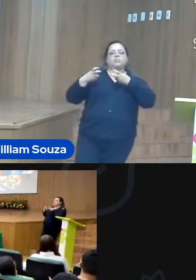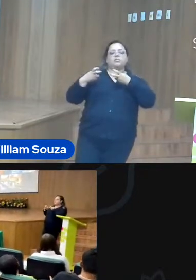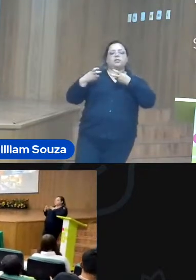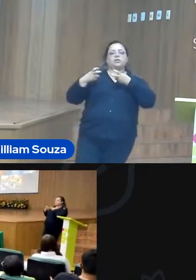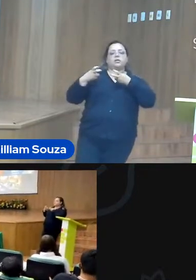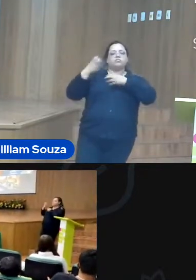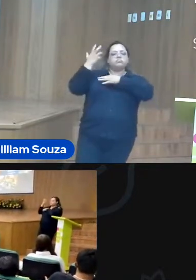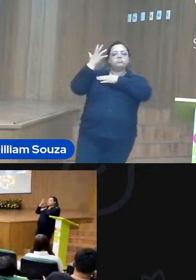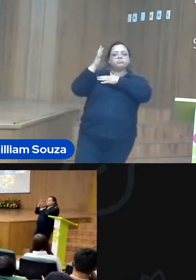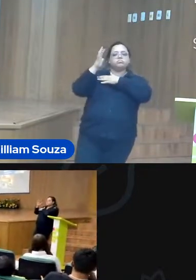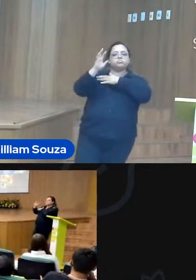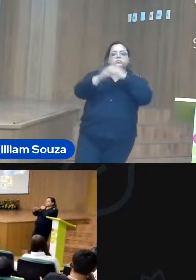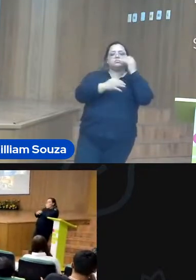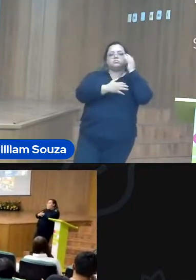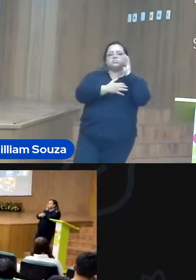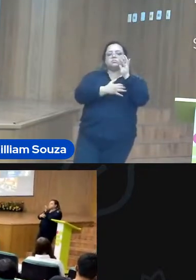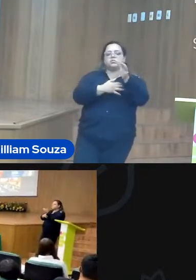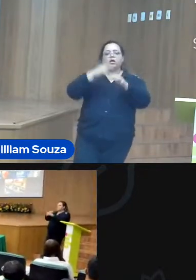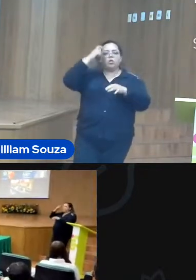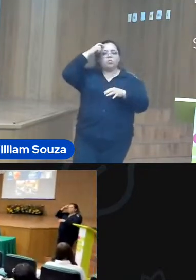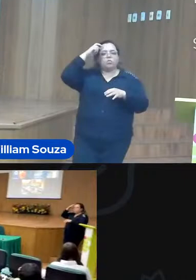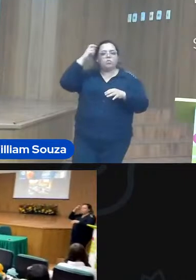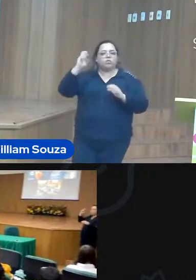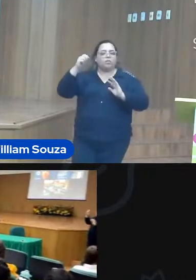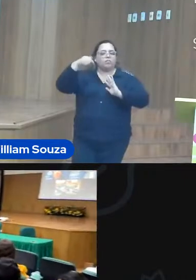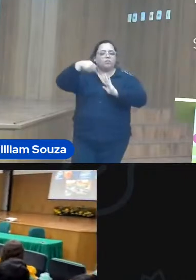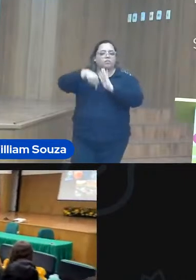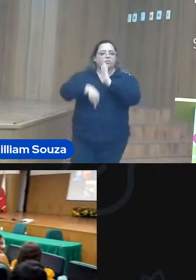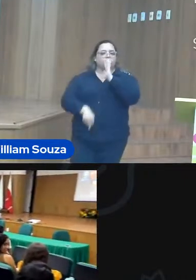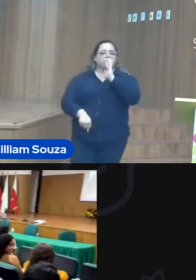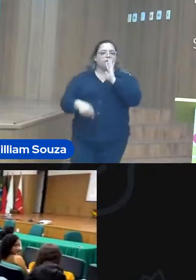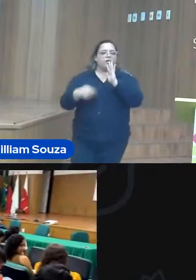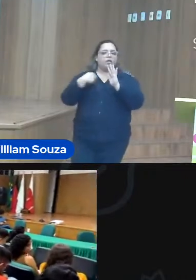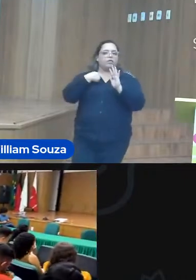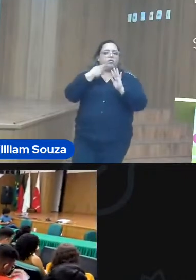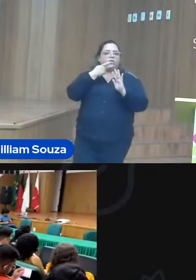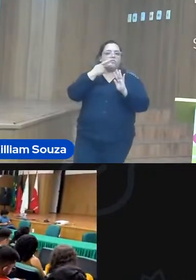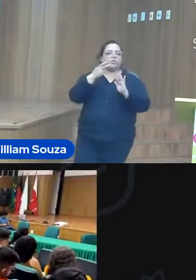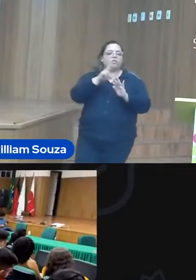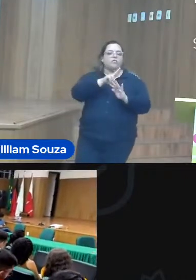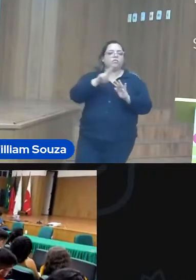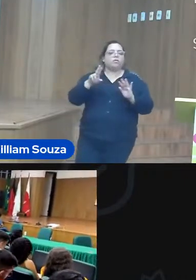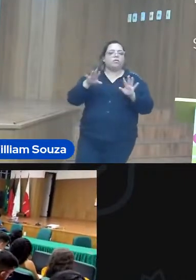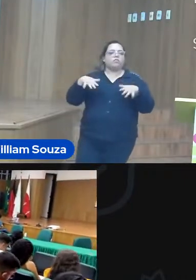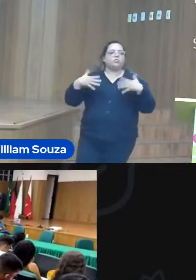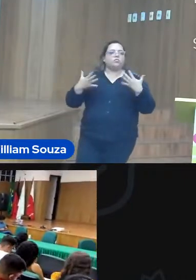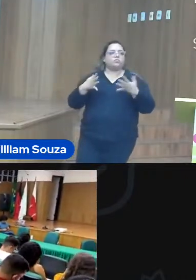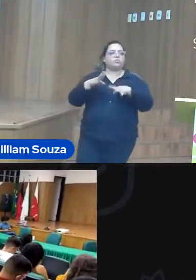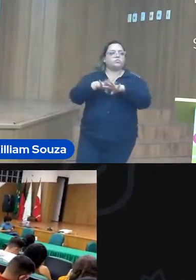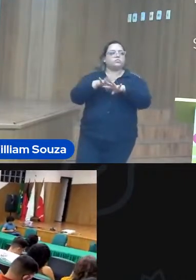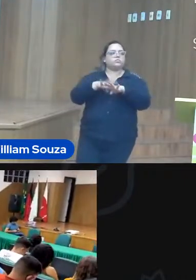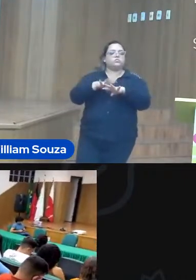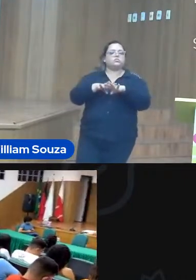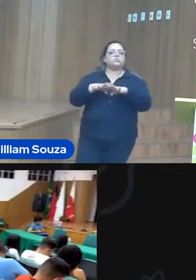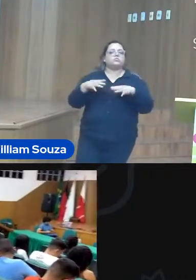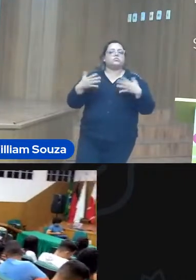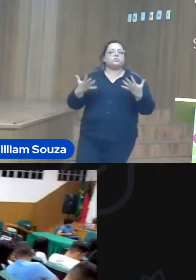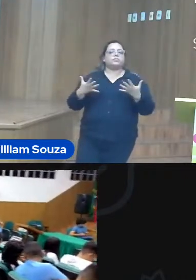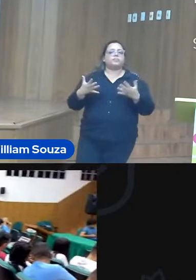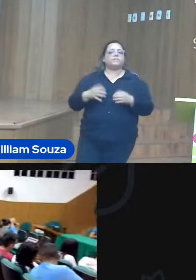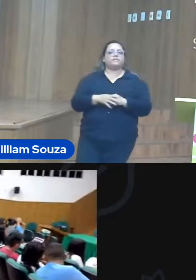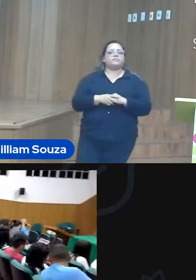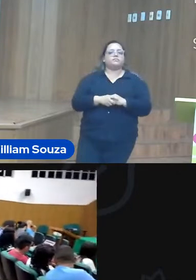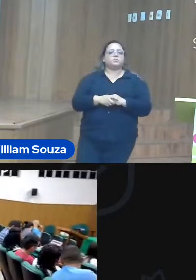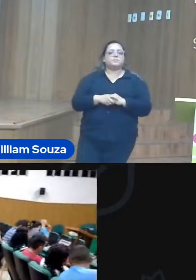cultural mais profunda, e aí eu chamo a etnomatemática, eu chamo essas dimensões.